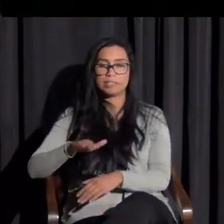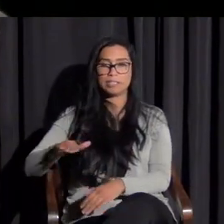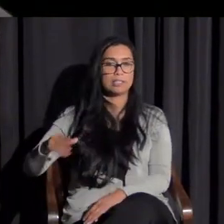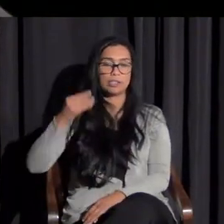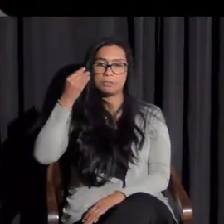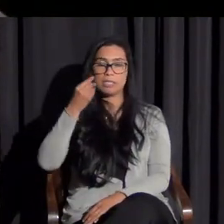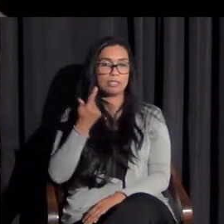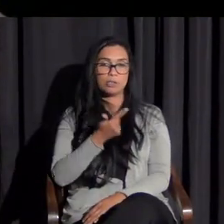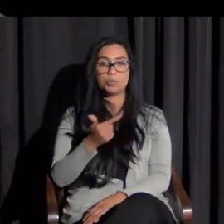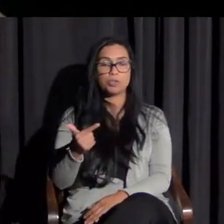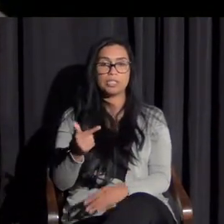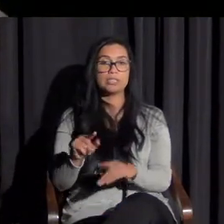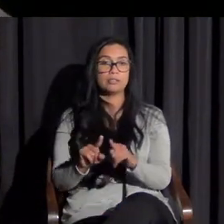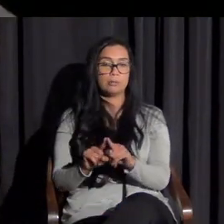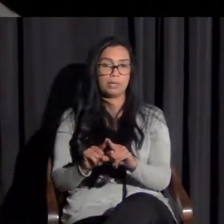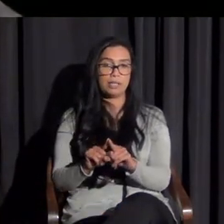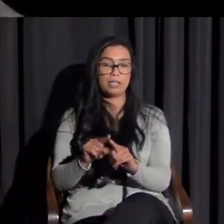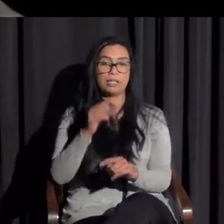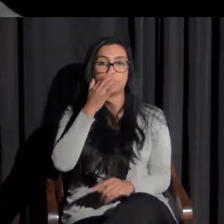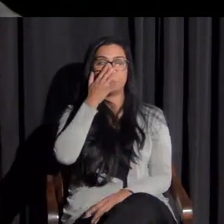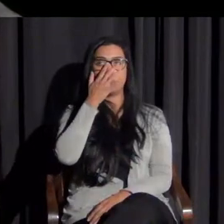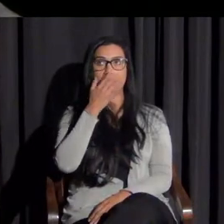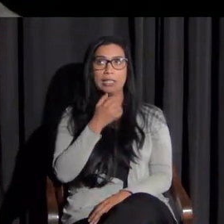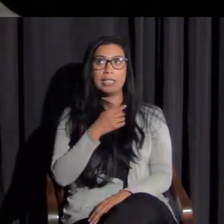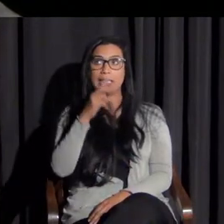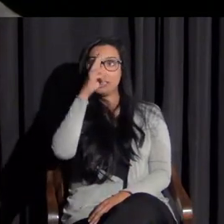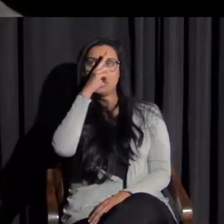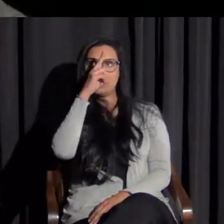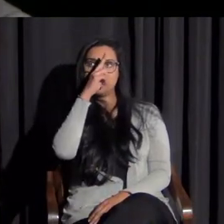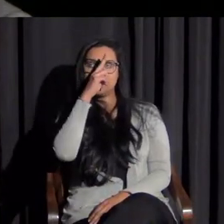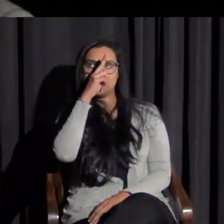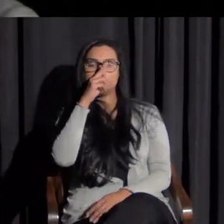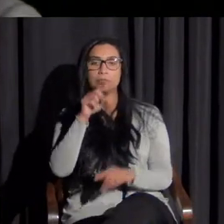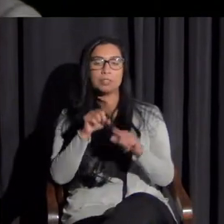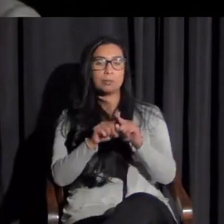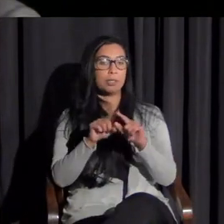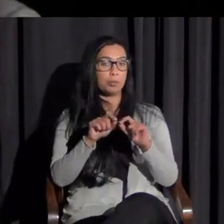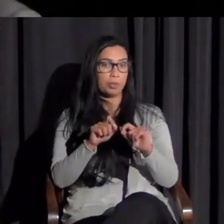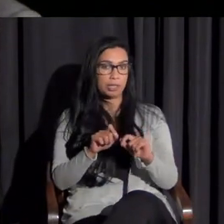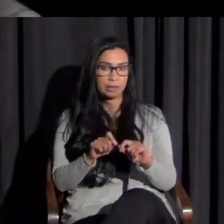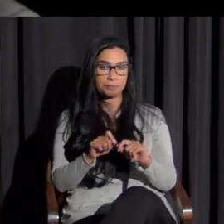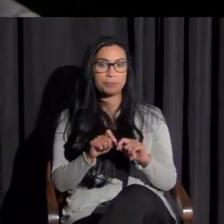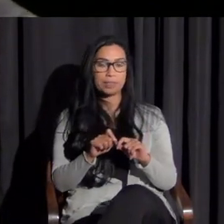Uma outra situação também, né, é que as próprias famílias